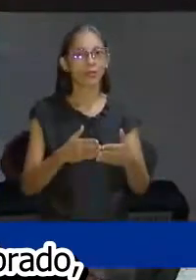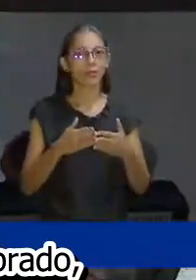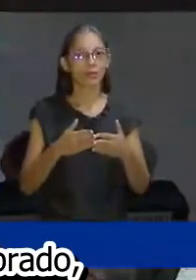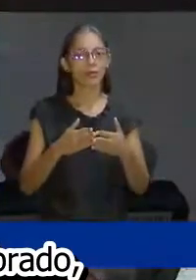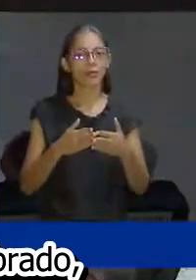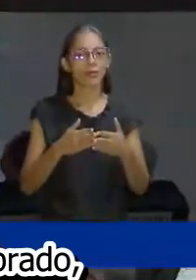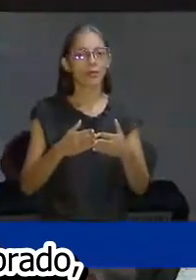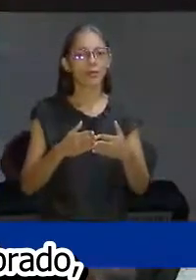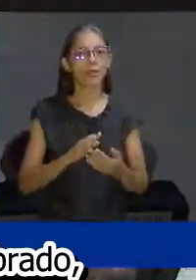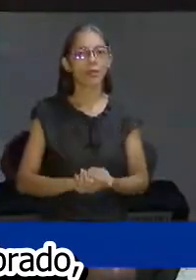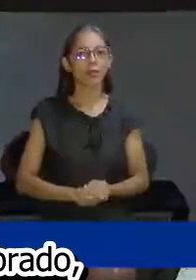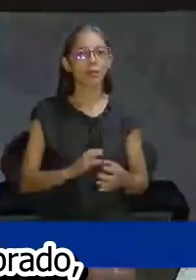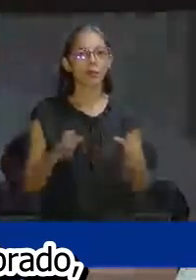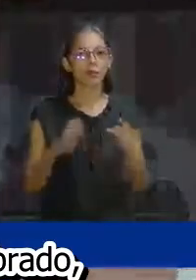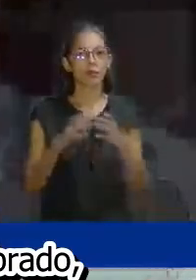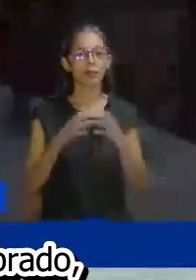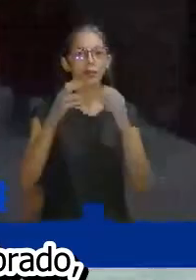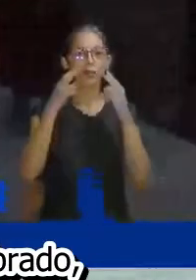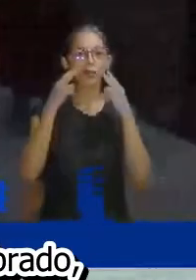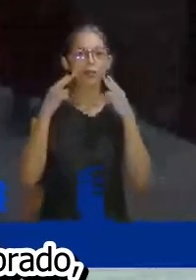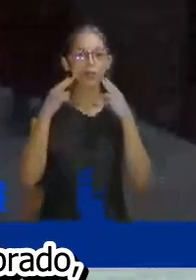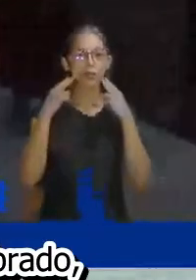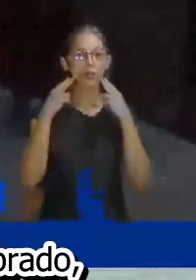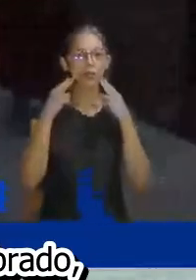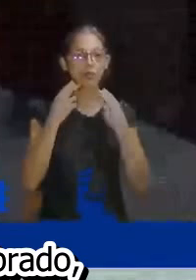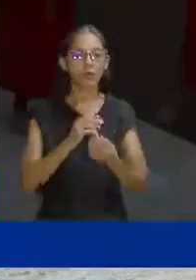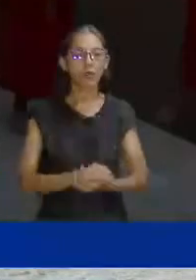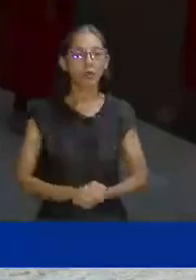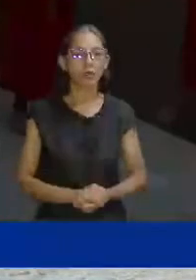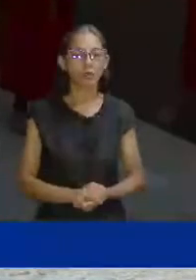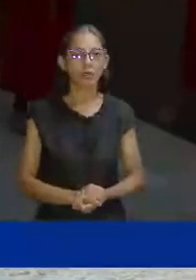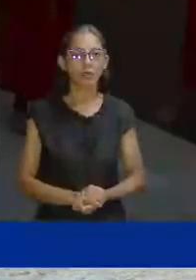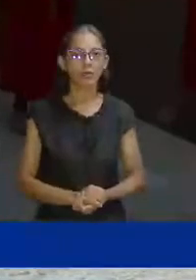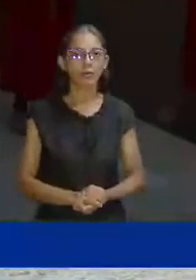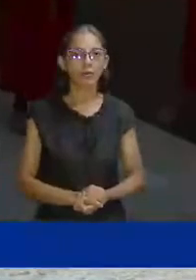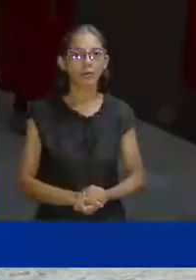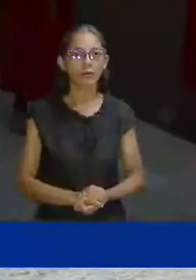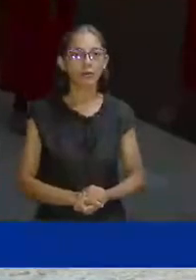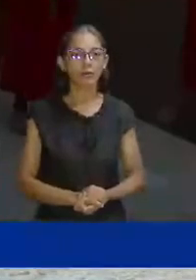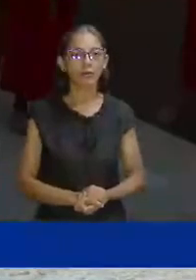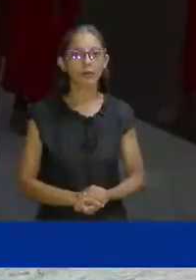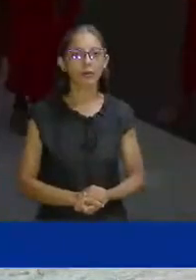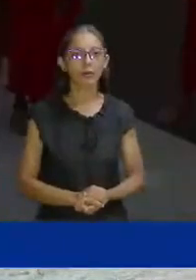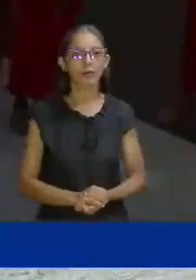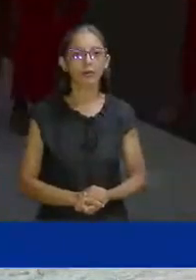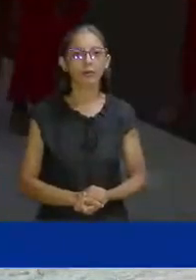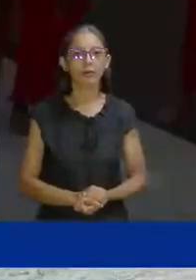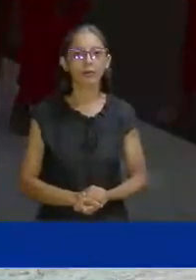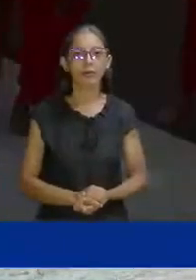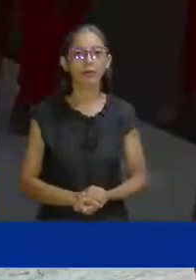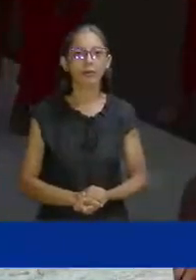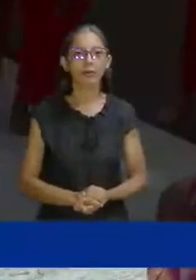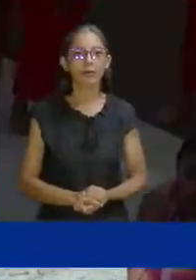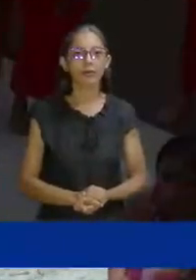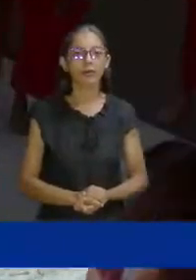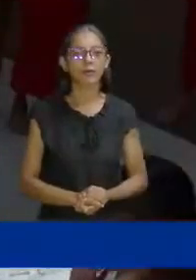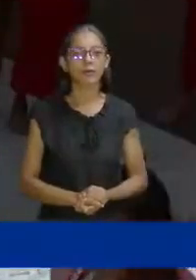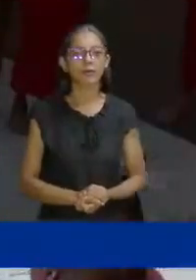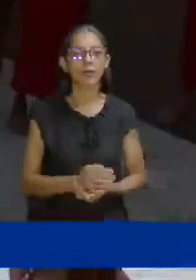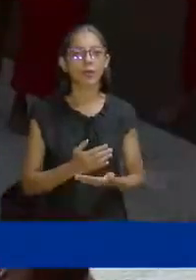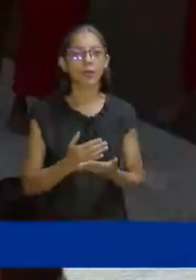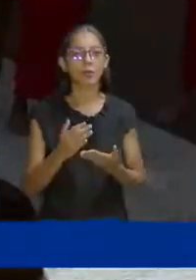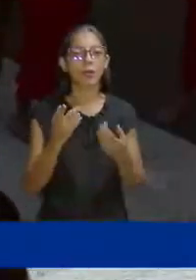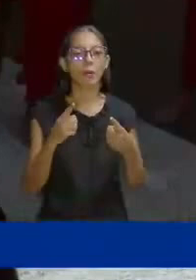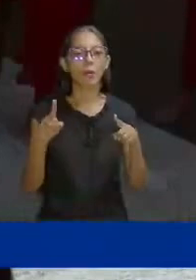do Exército fará neste momento a introdução do dobrado, o Guarani. Foco no povo indígena.